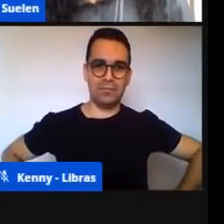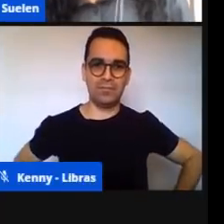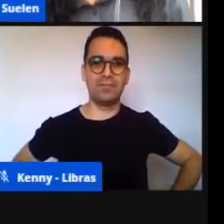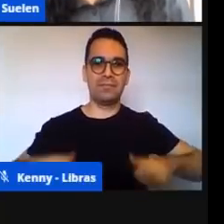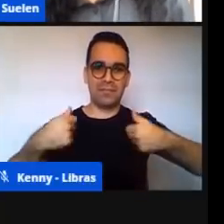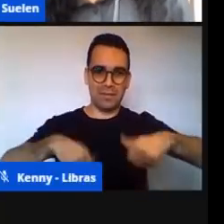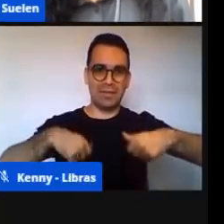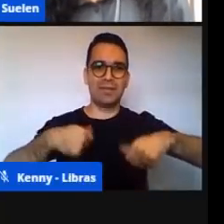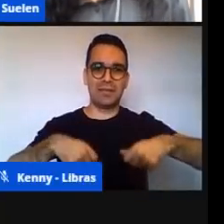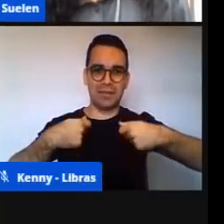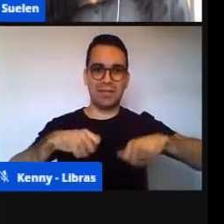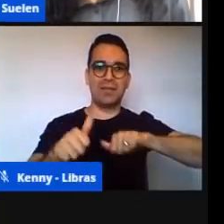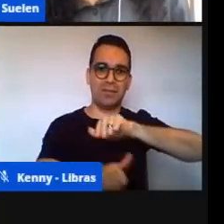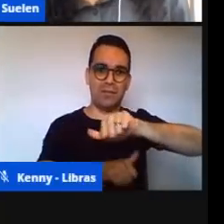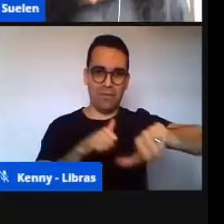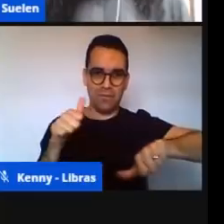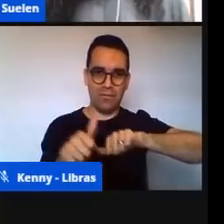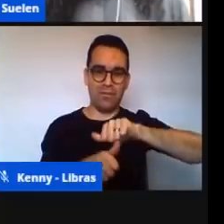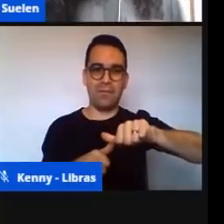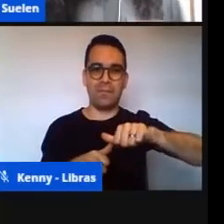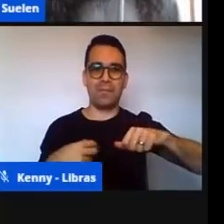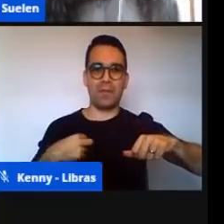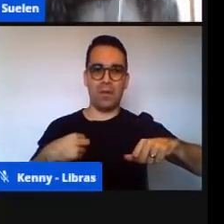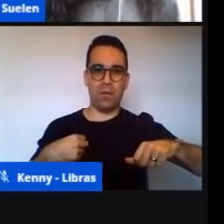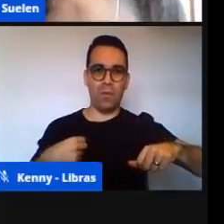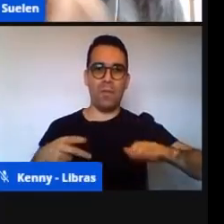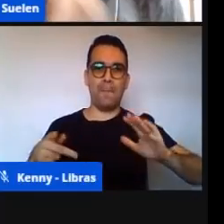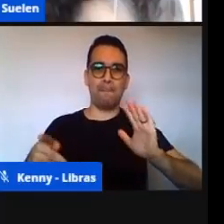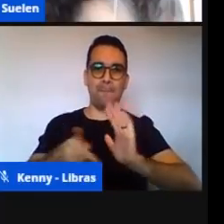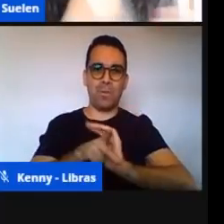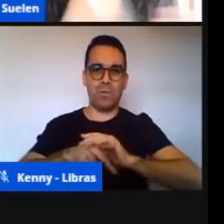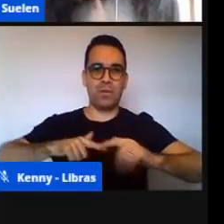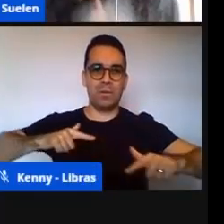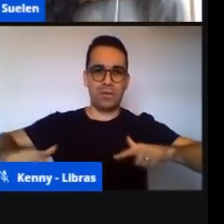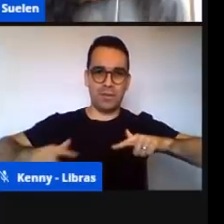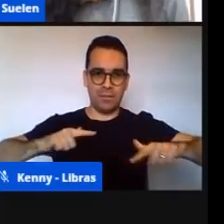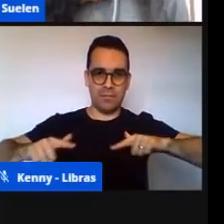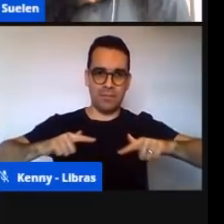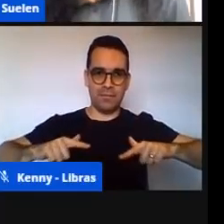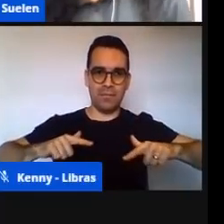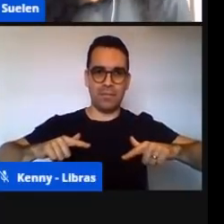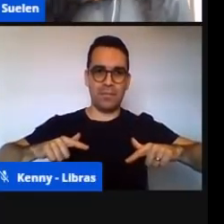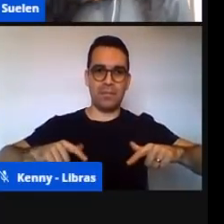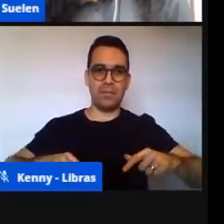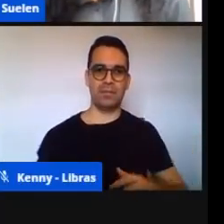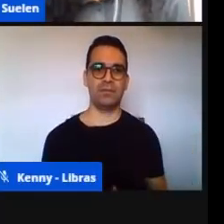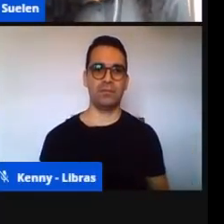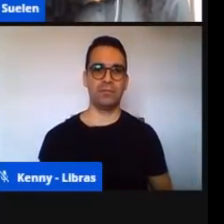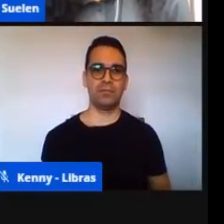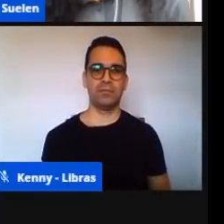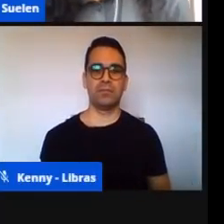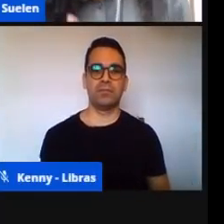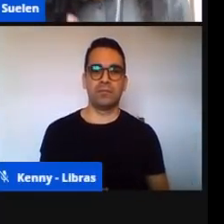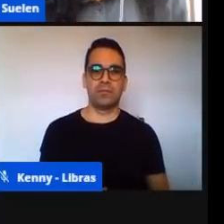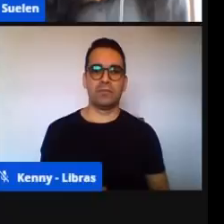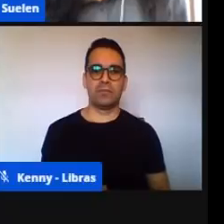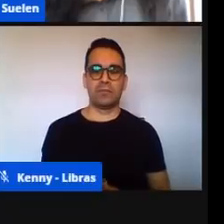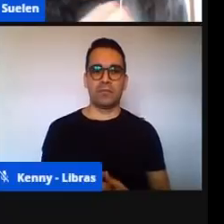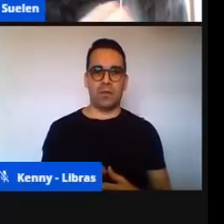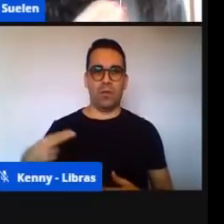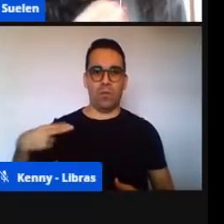a instituição. Então, chegou na escola, você vai ao vestiário e coloca o uniforme. Esse uniforme,